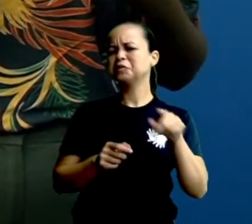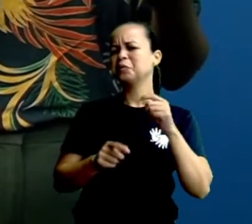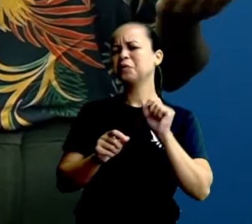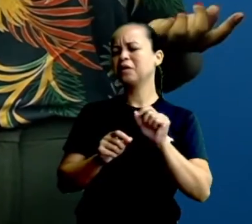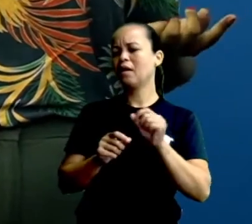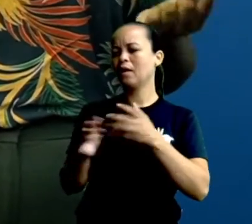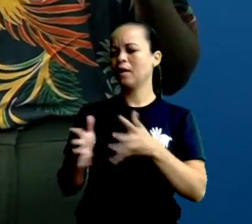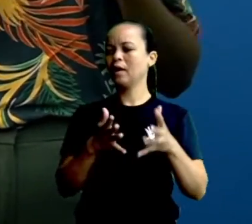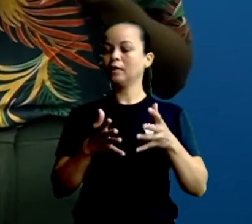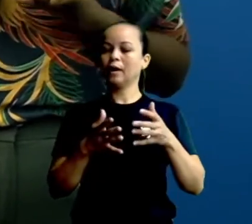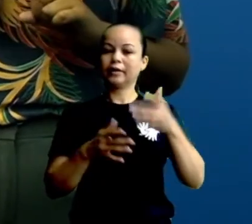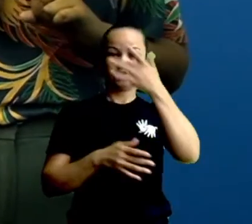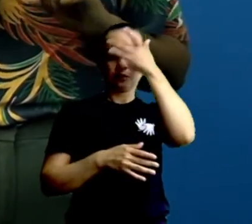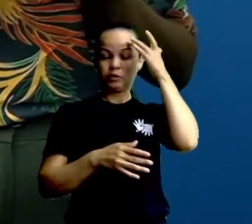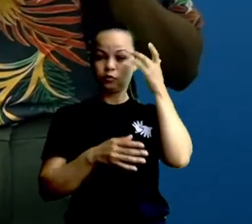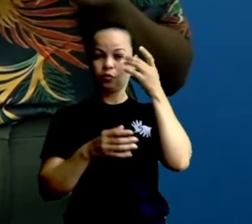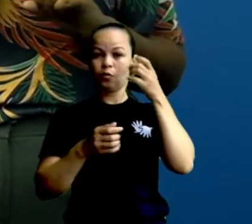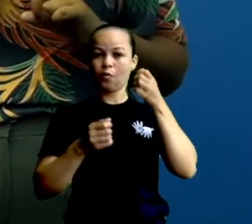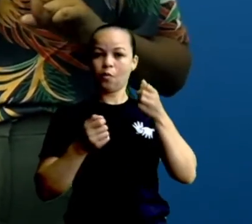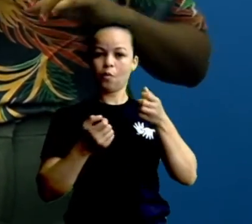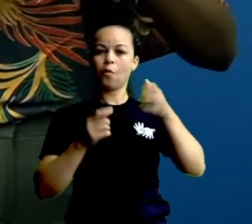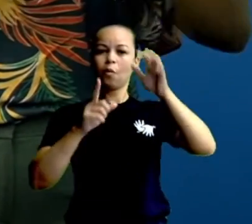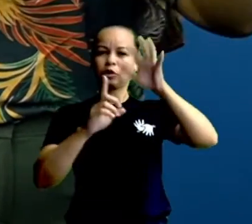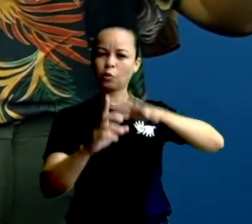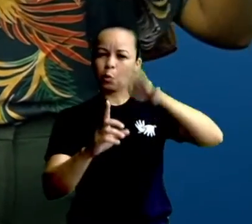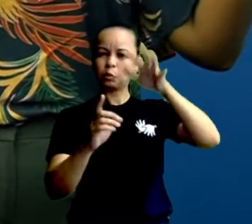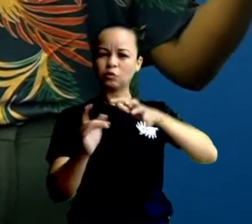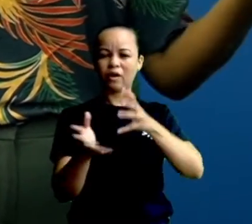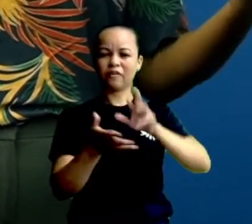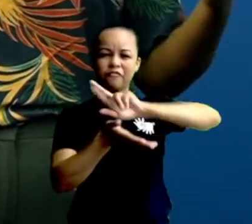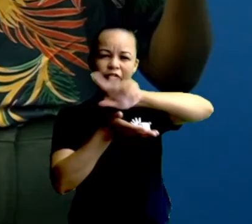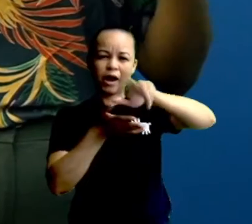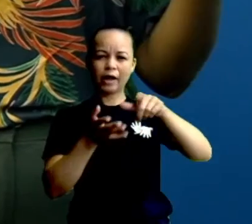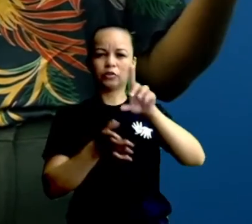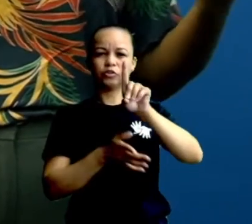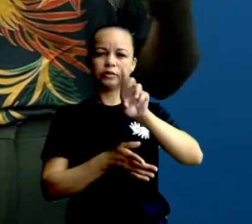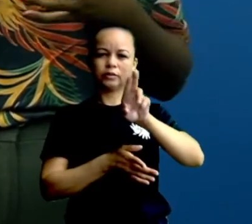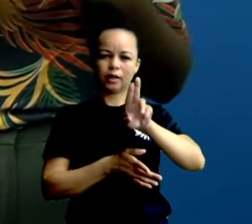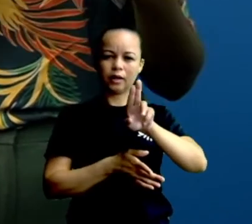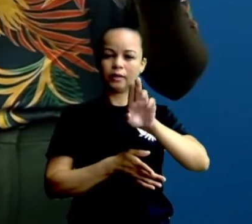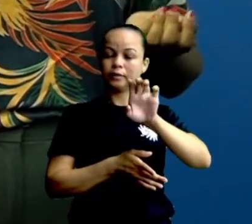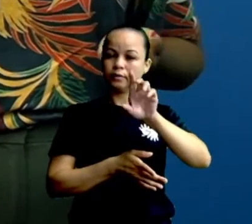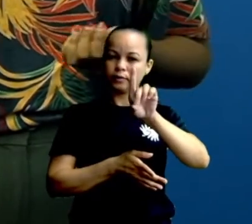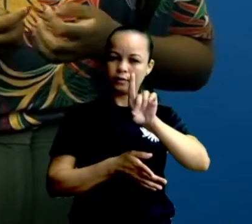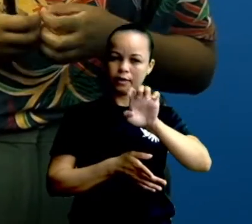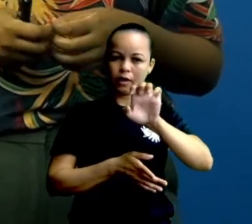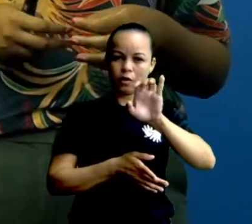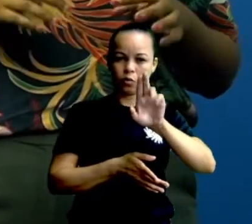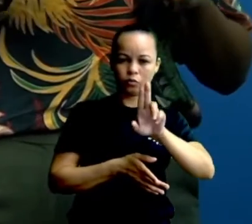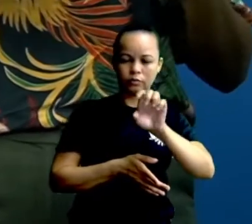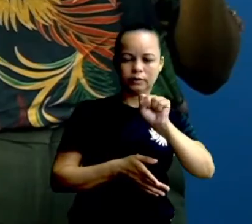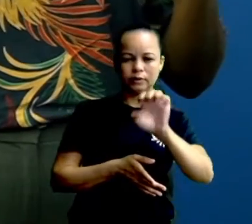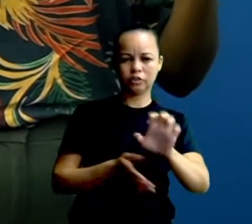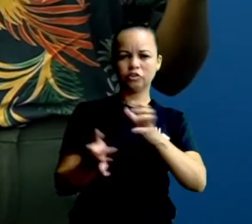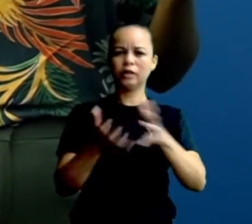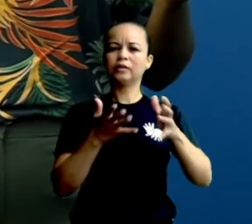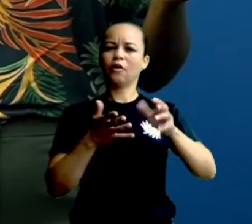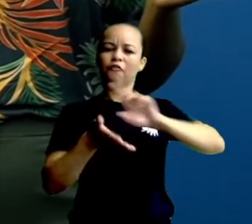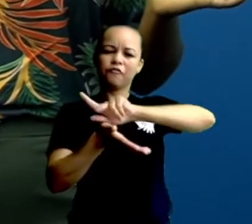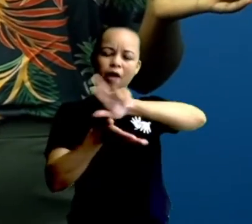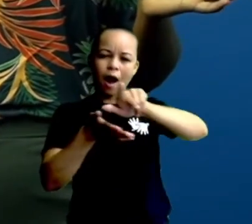cultuavam vários deuses, não apenas um. Poli quer dizer vários, muitos, tá? Então, mas